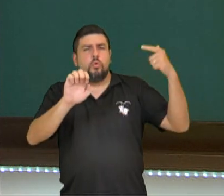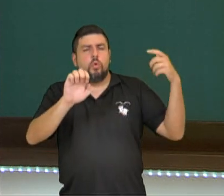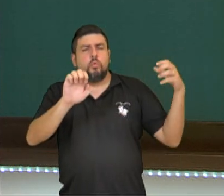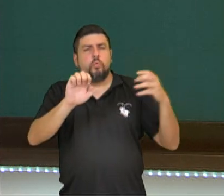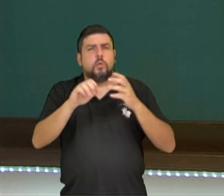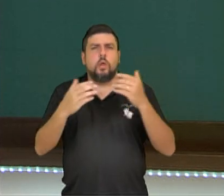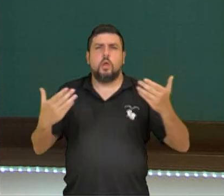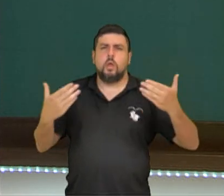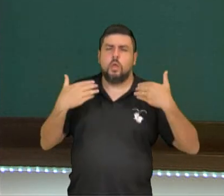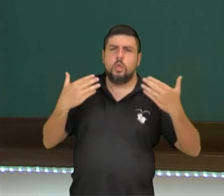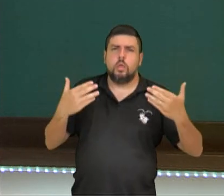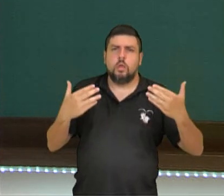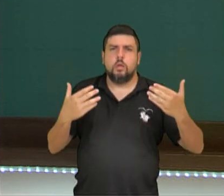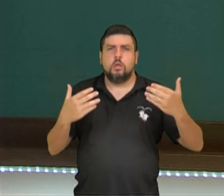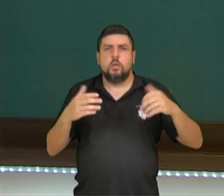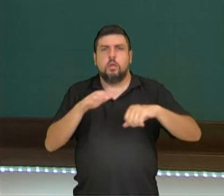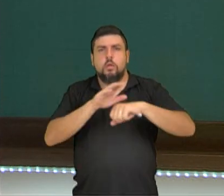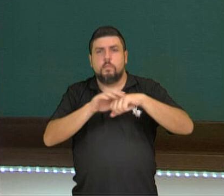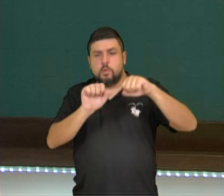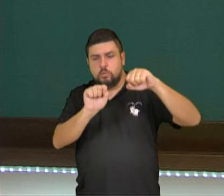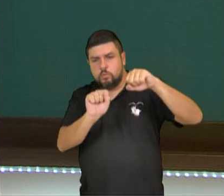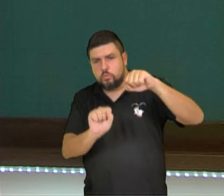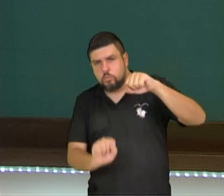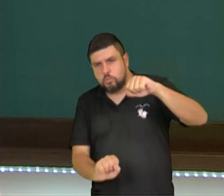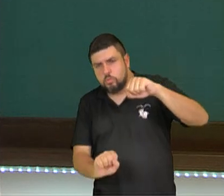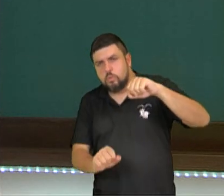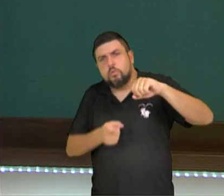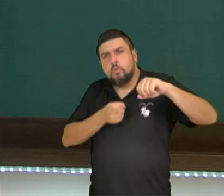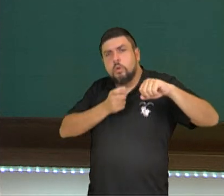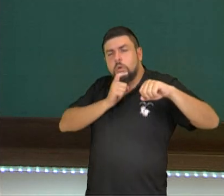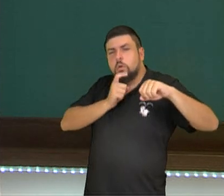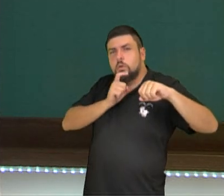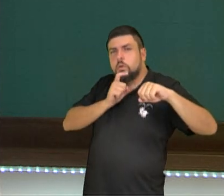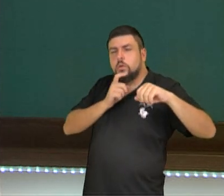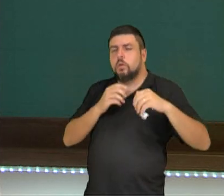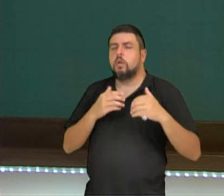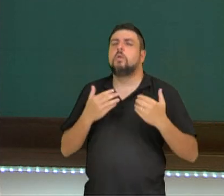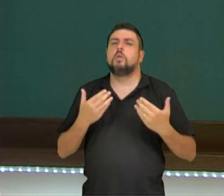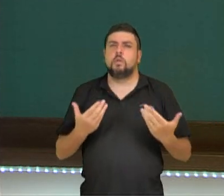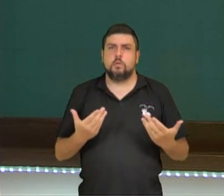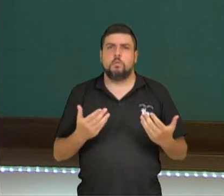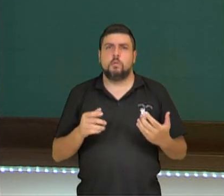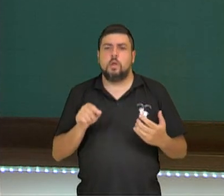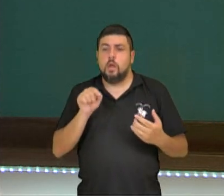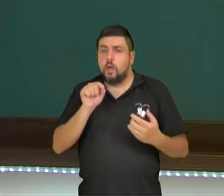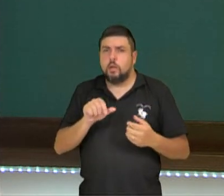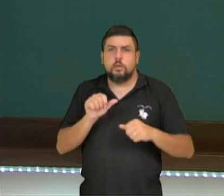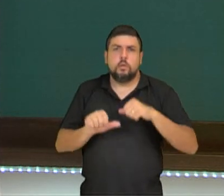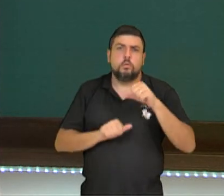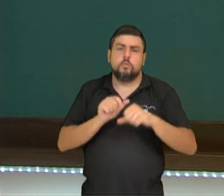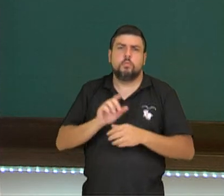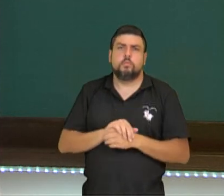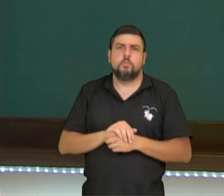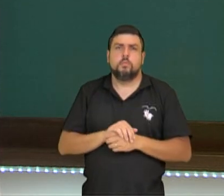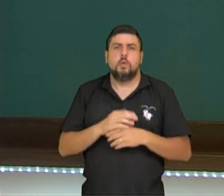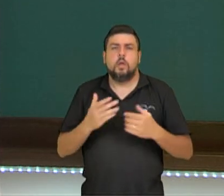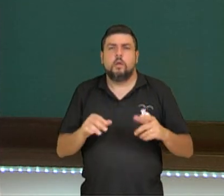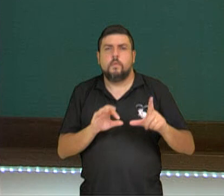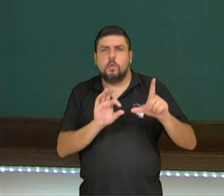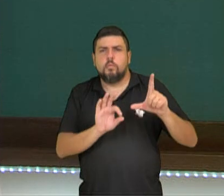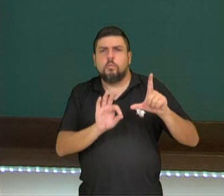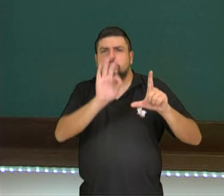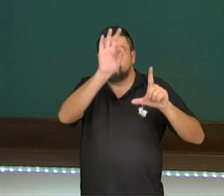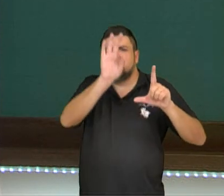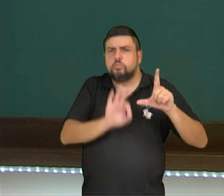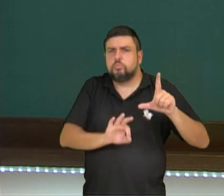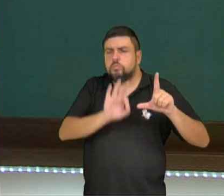têm temperaturas menores. Por isso que ele é um fator climático, ele é um fator estático que não muda. A latitude daquela cidade vai ser